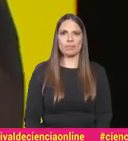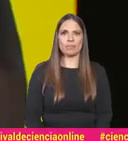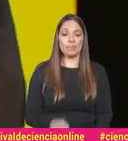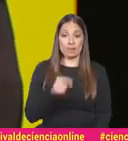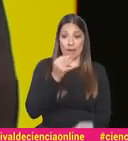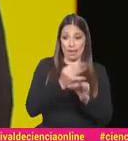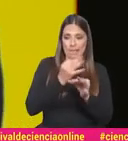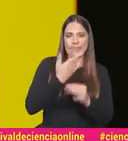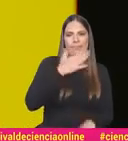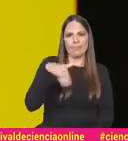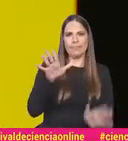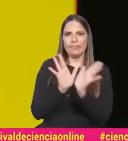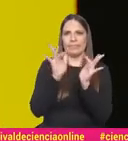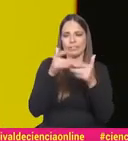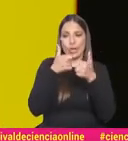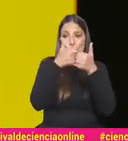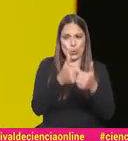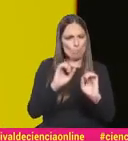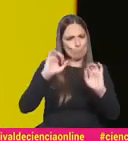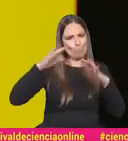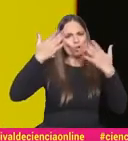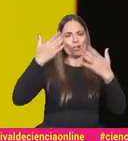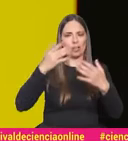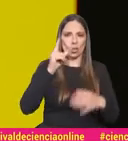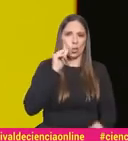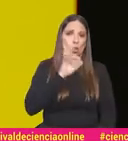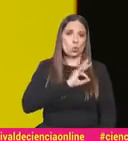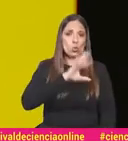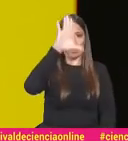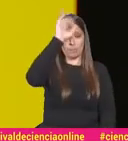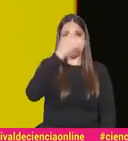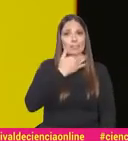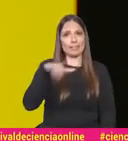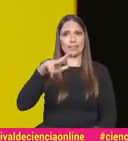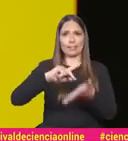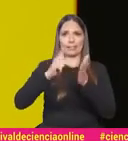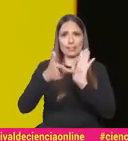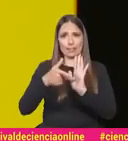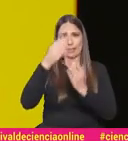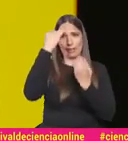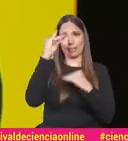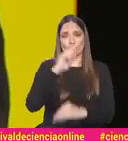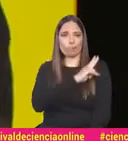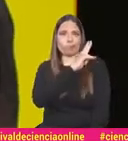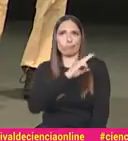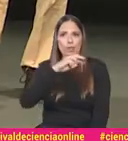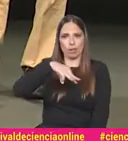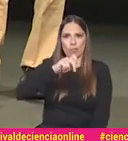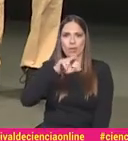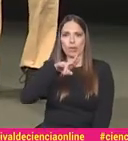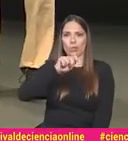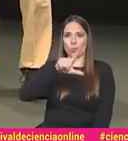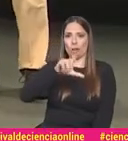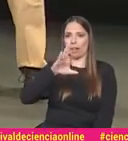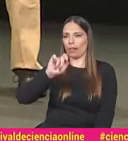Este Festival de Ciência Online tem sido acompanhado desde o início pelo Sr. Ministro da Ciência, Tecnologia e Ensino Superior, Manuel Heitor, que se junta agora